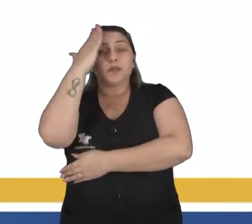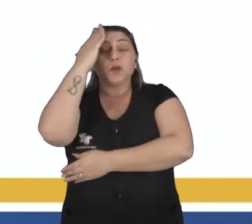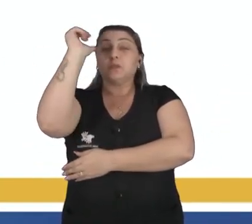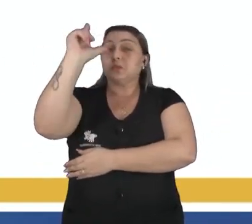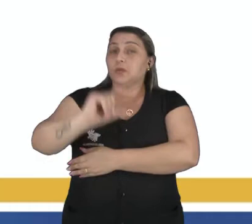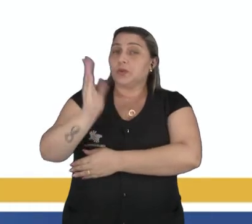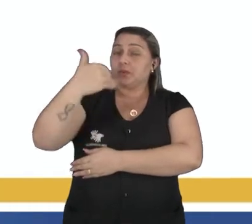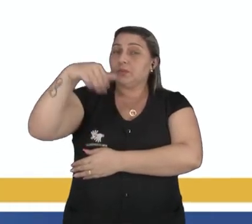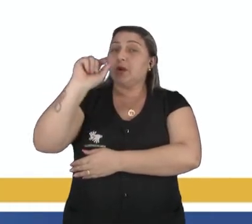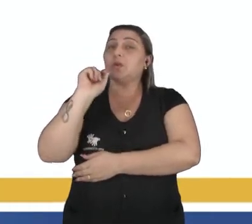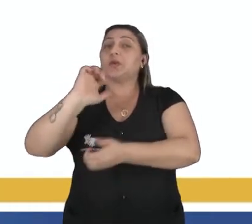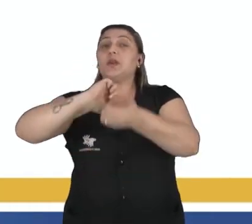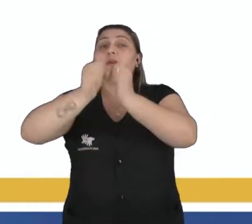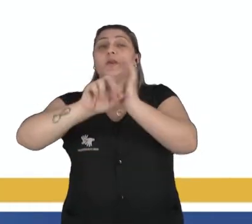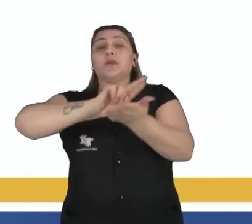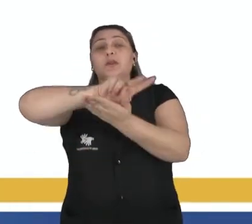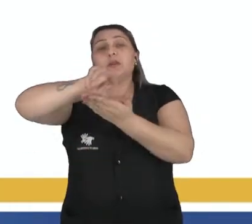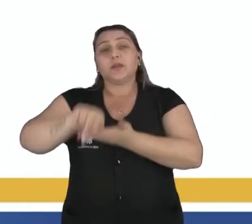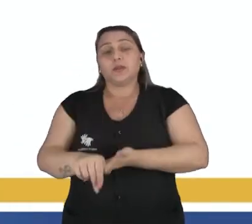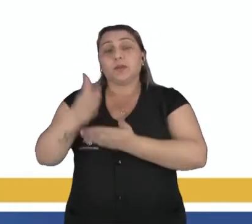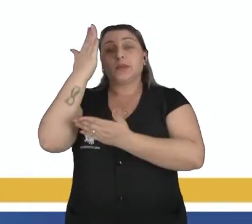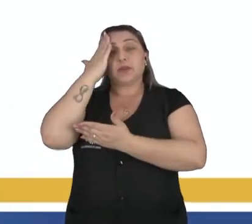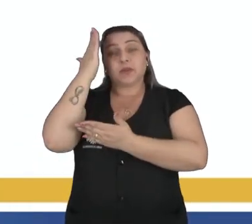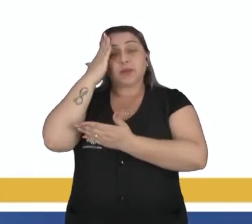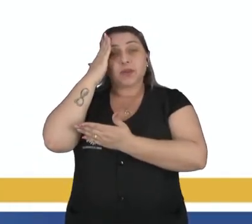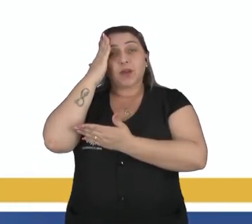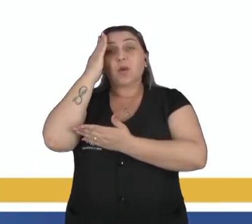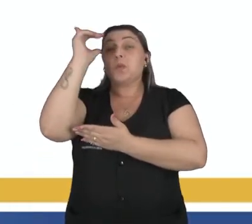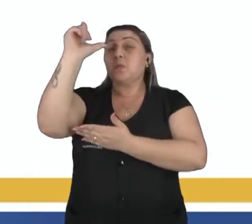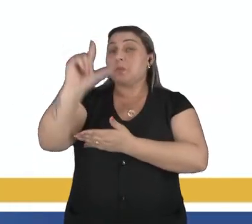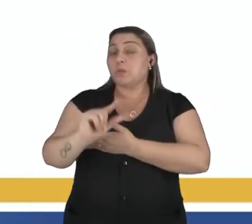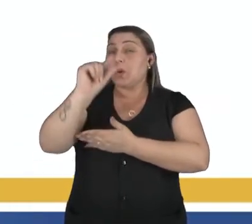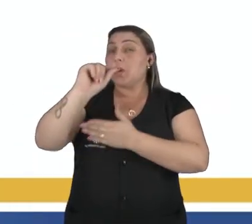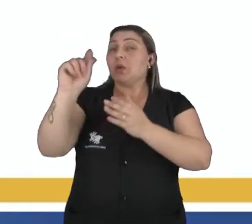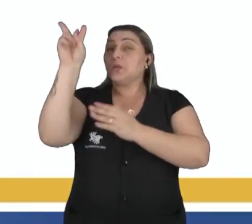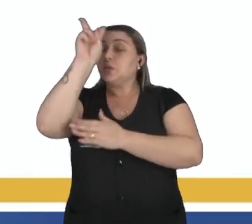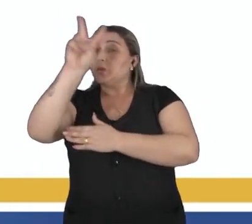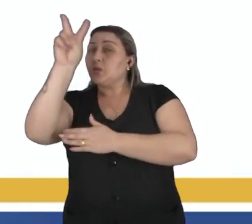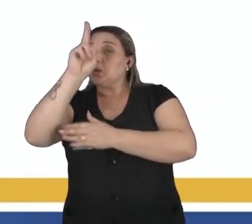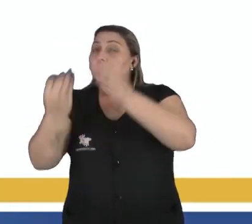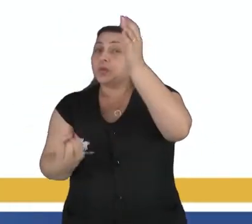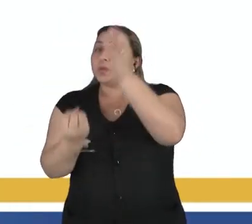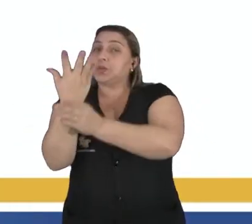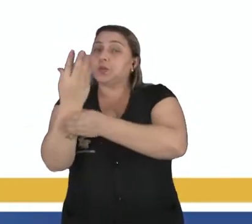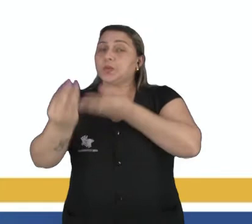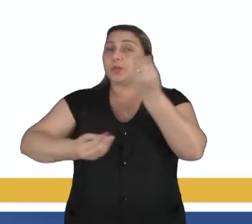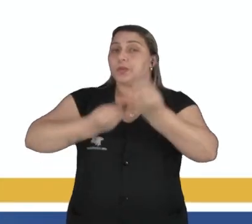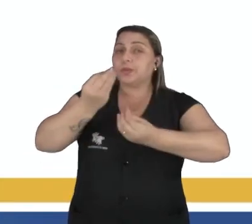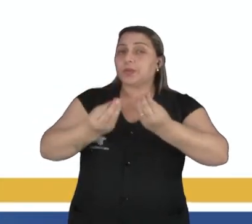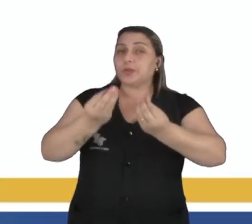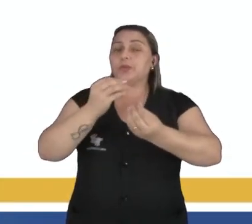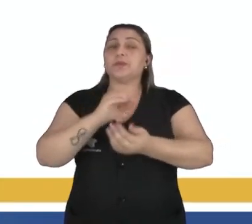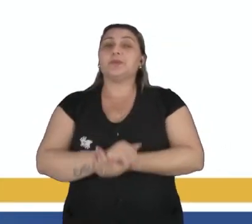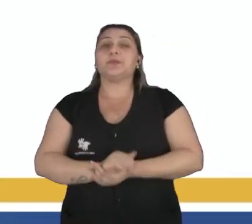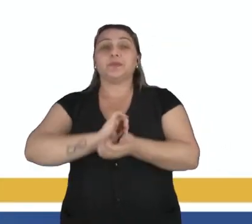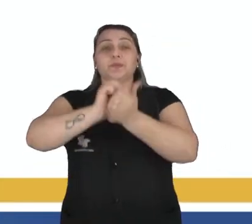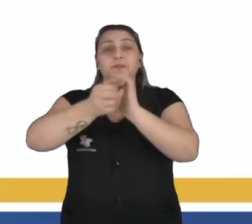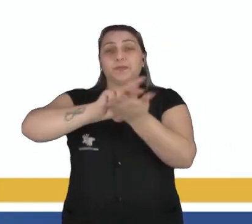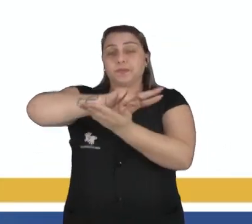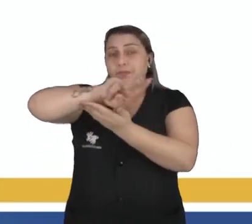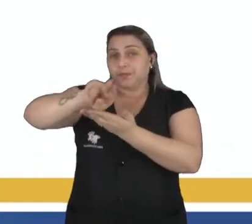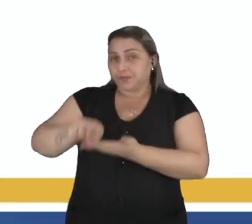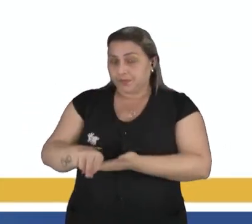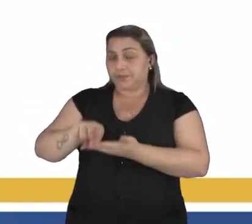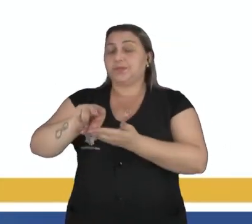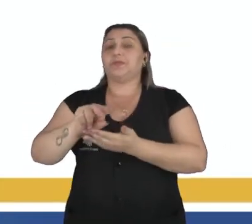um pouco mais o que é o atletismo, vamos entender um pouco de sua história e de como ele surgiu. O atletismo